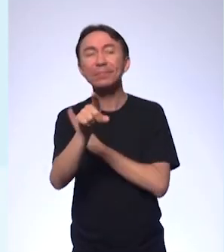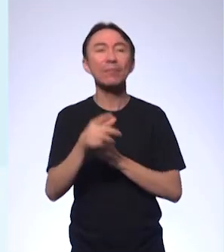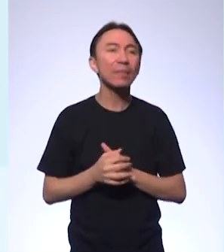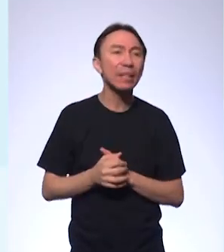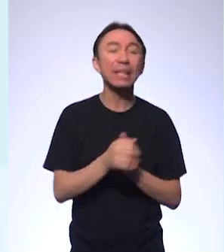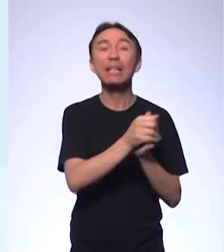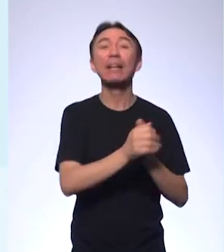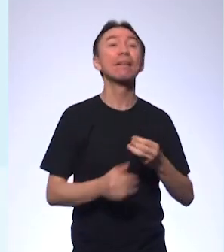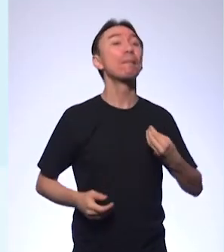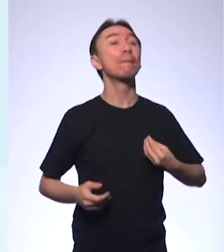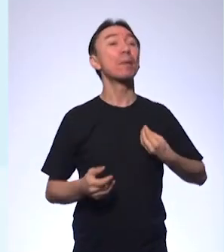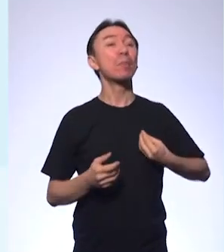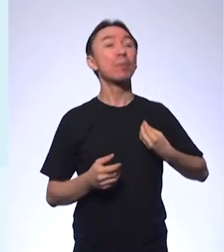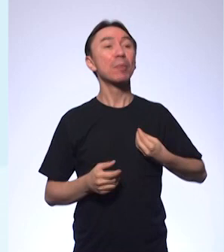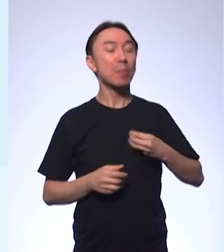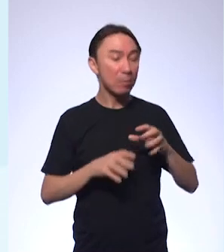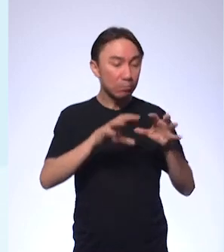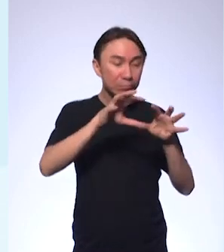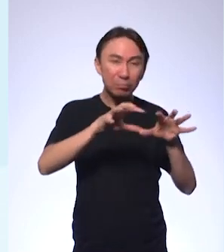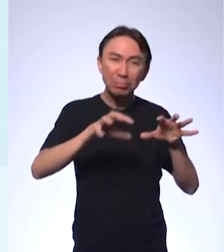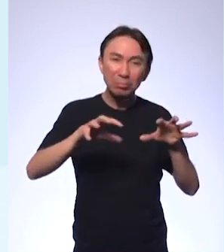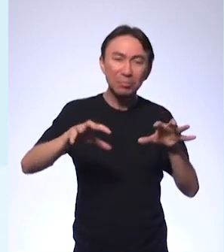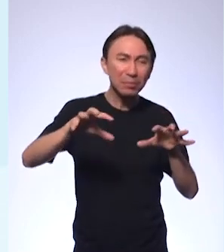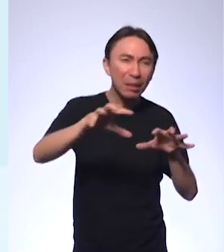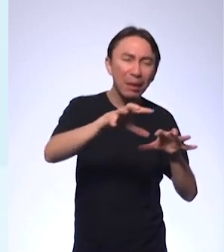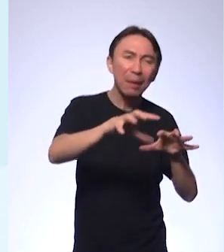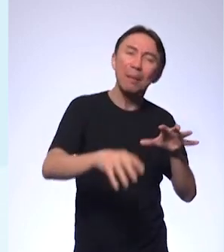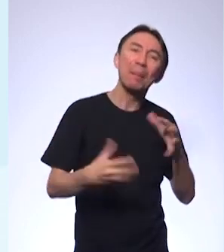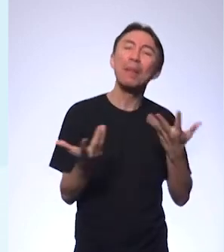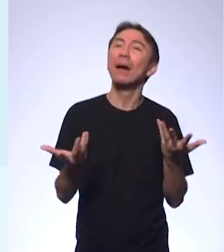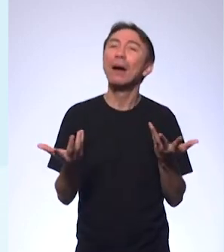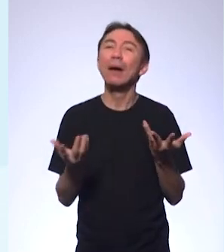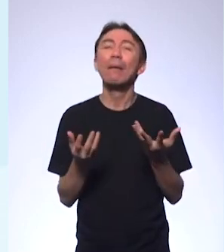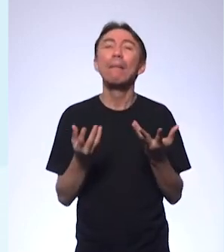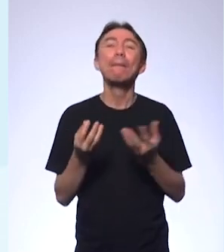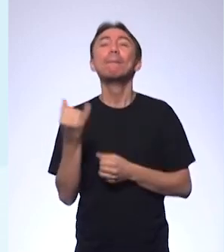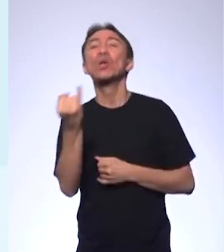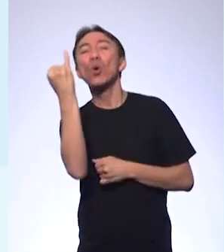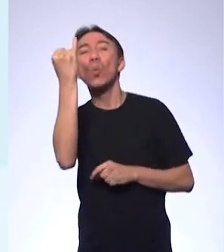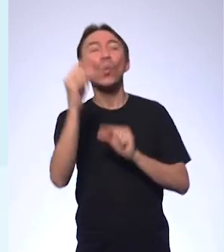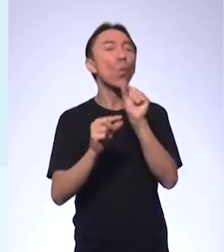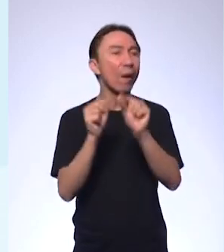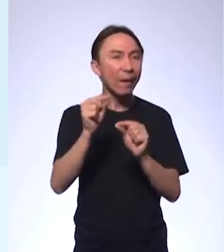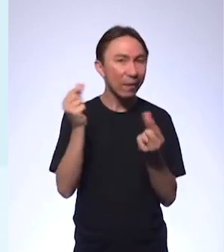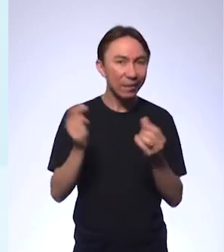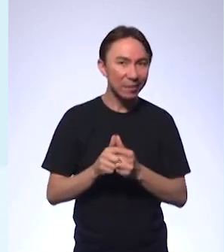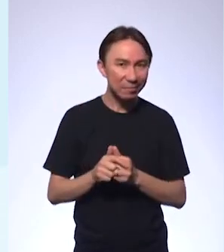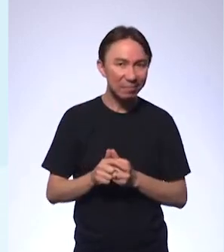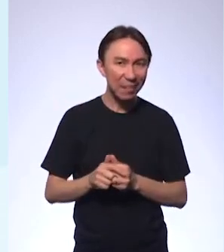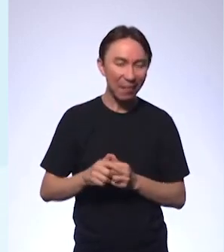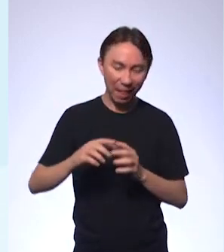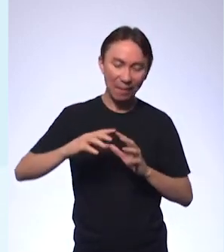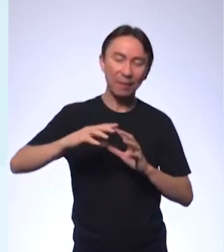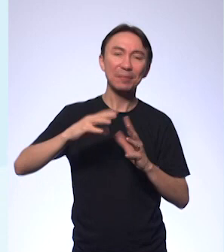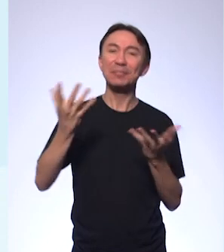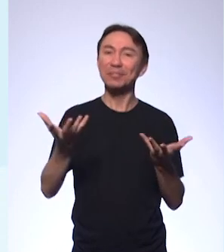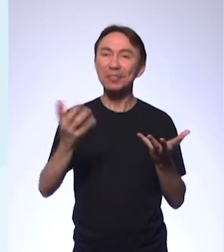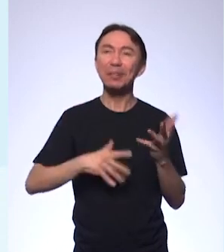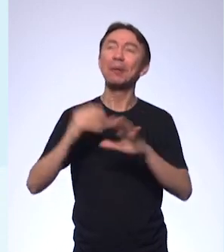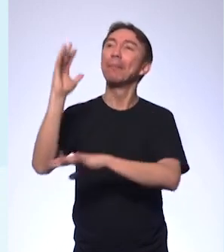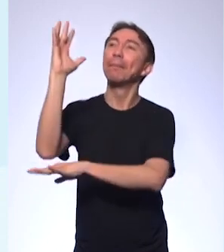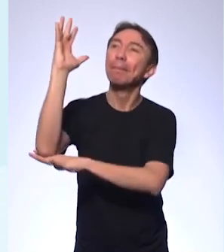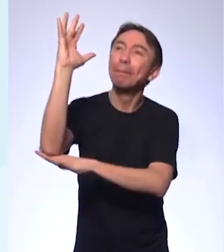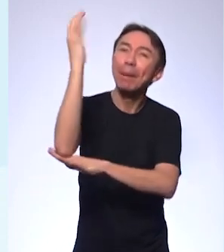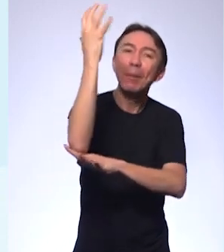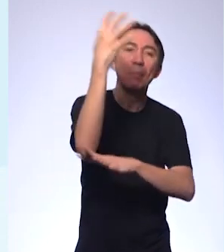que é a importância quando a gente fala nessa questão do meio ambiente em si? Né? E muitas vezes a gente tem essa questão